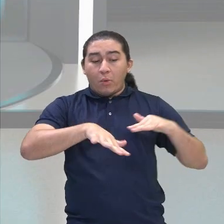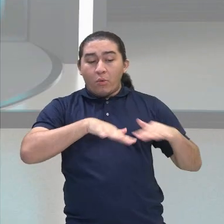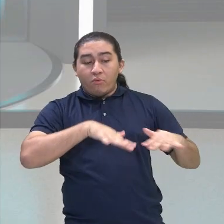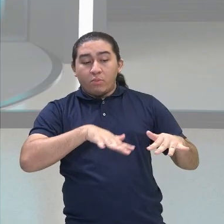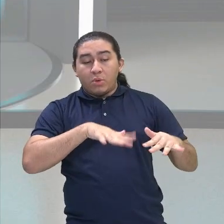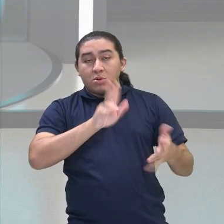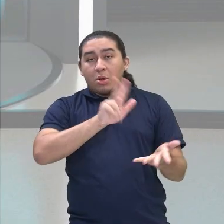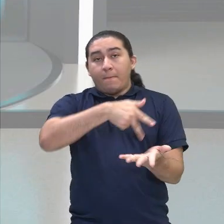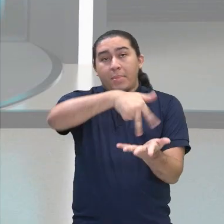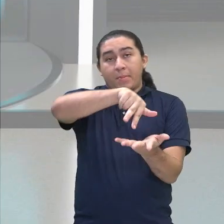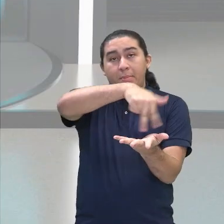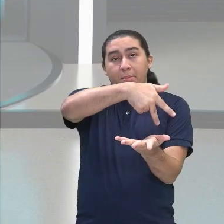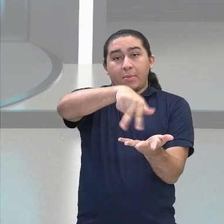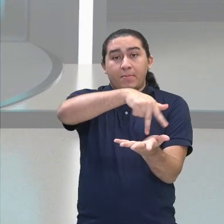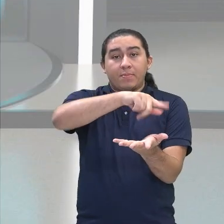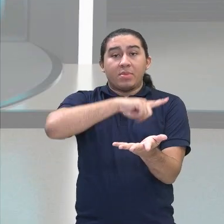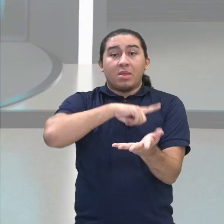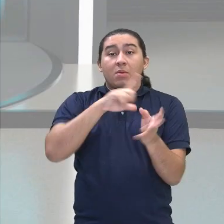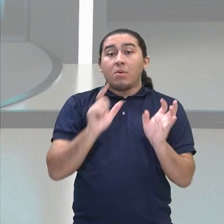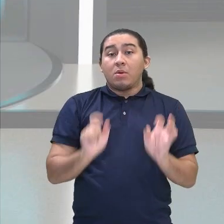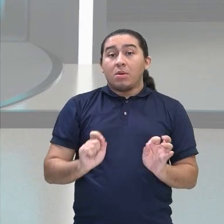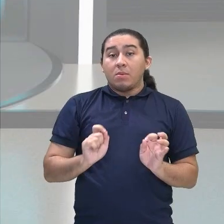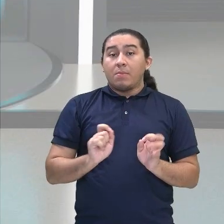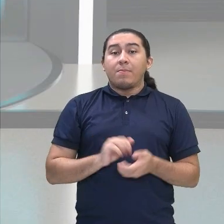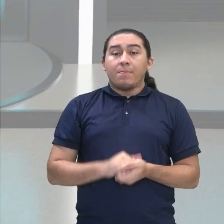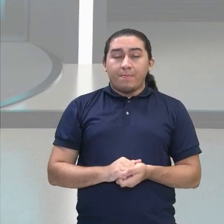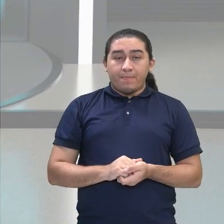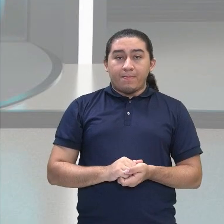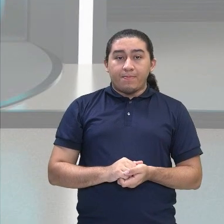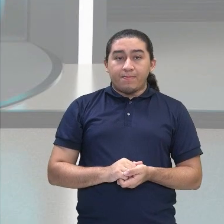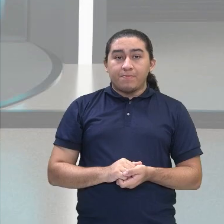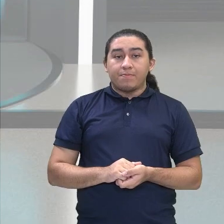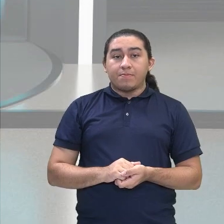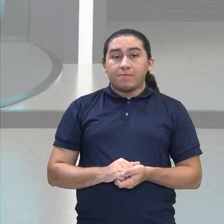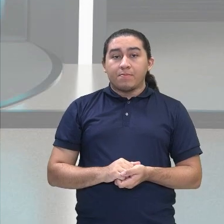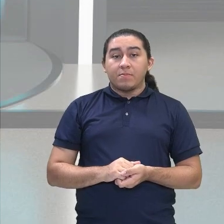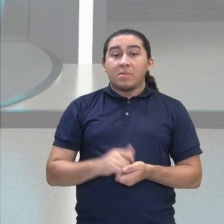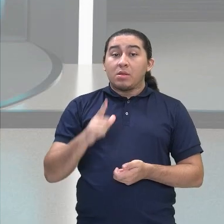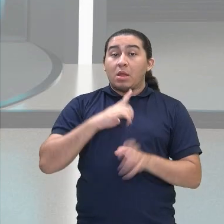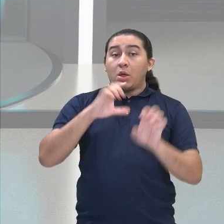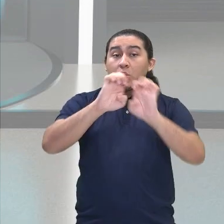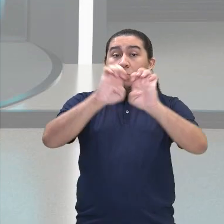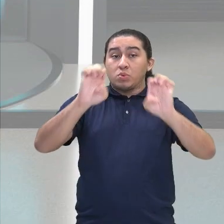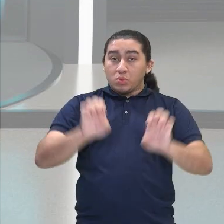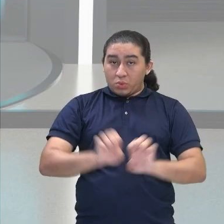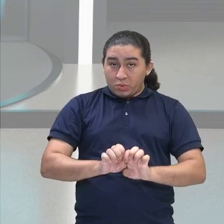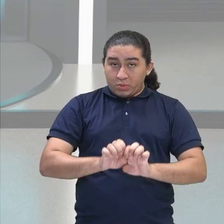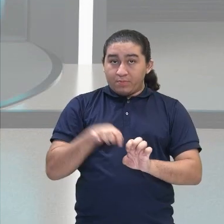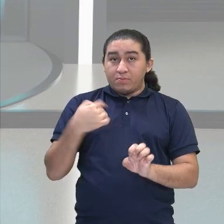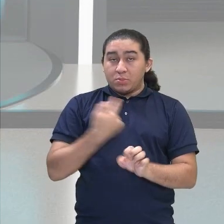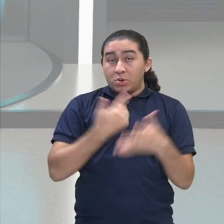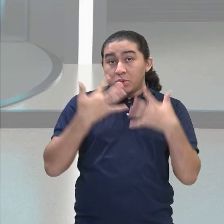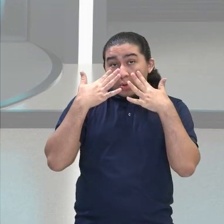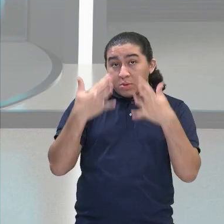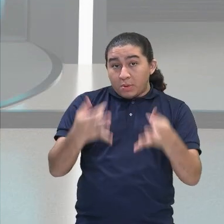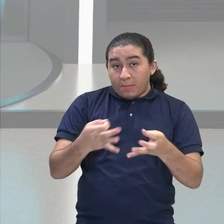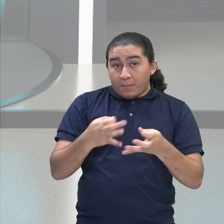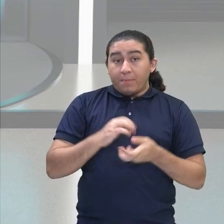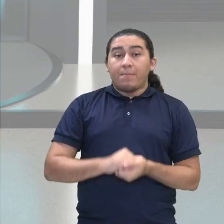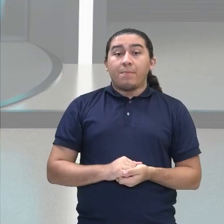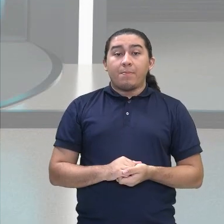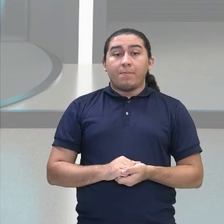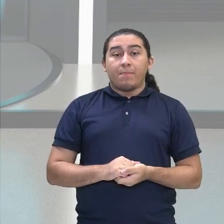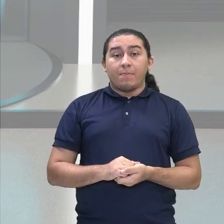que estão divididos em planos. Olha só, aqui nós vamos enxergar que existe